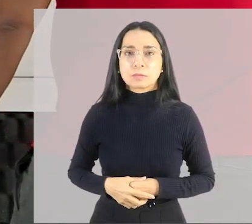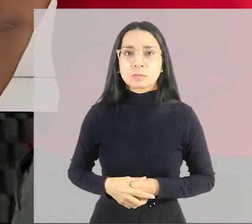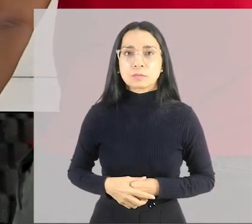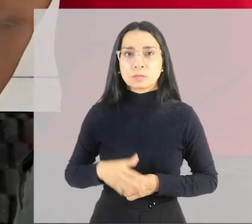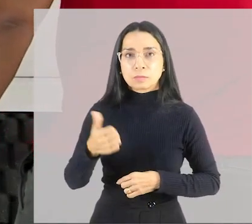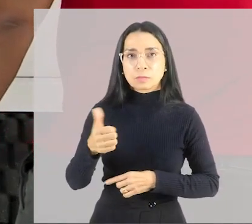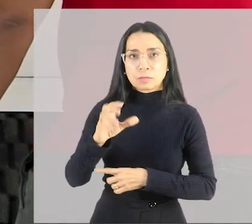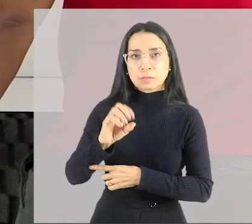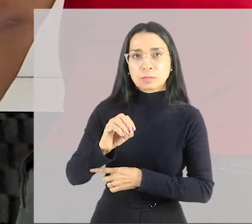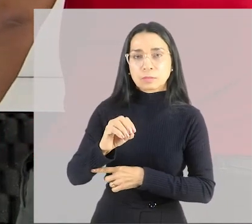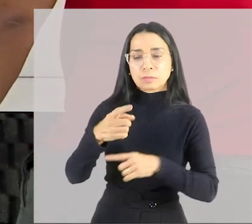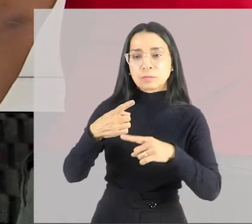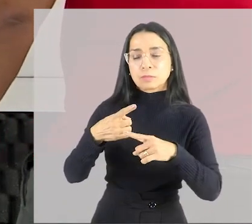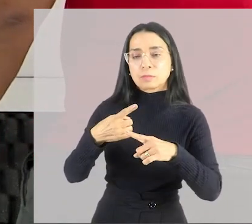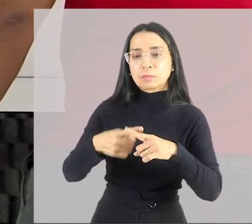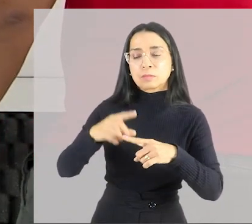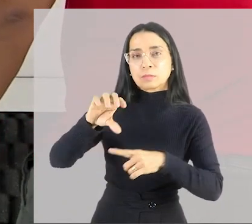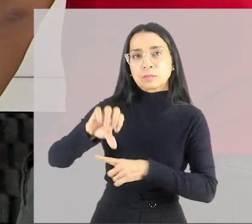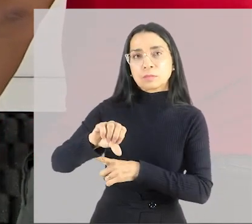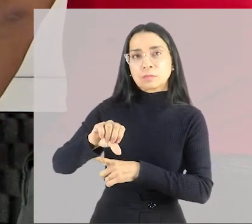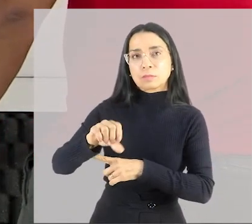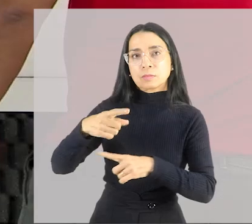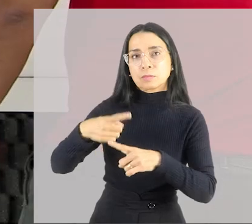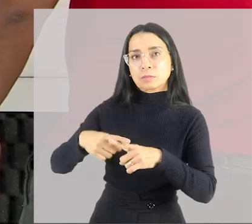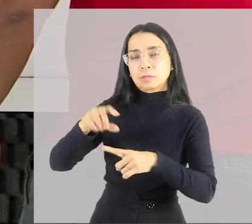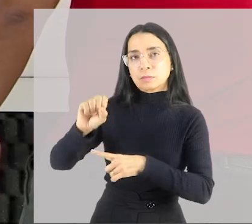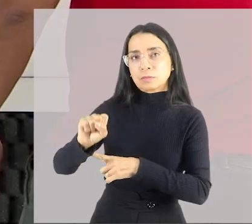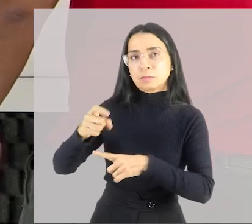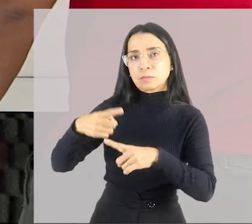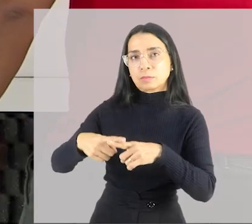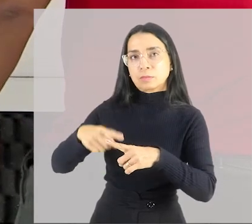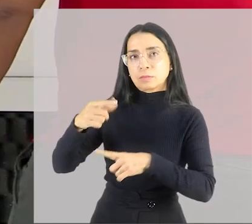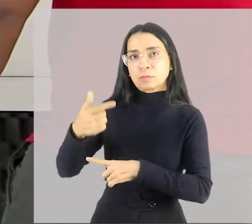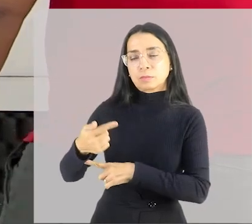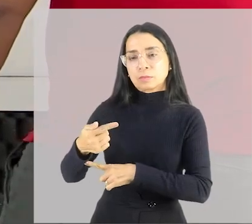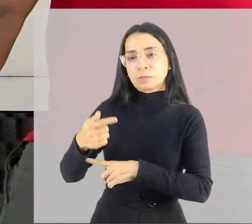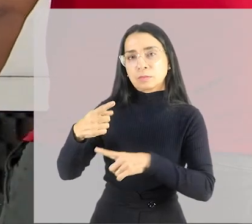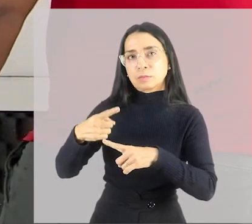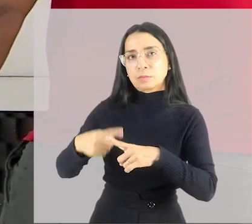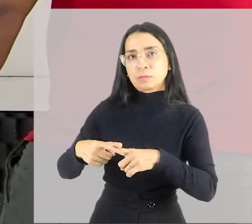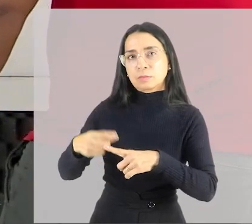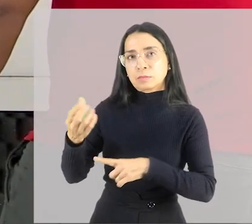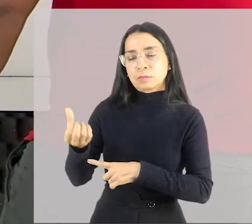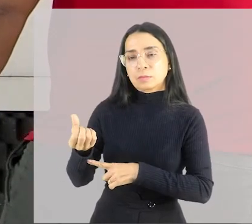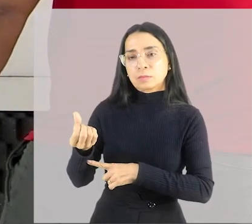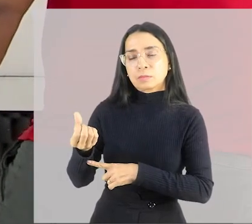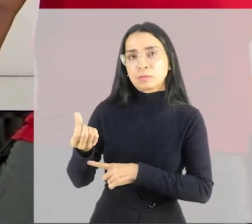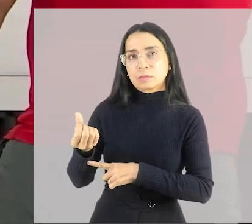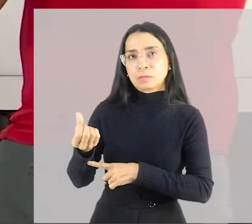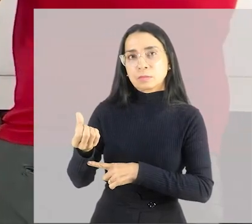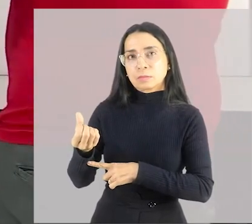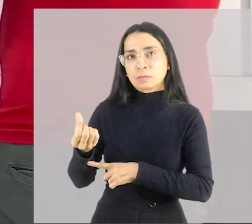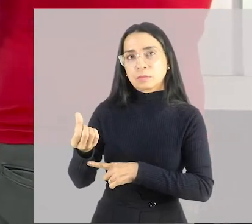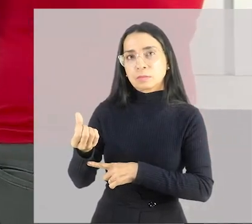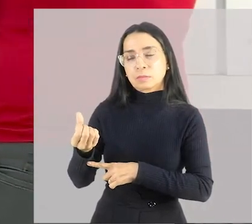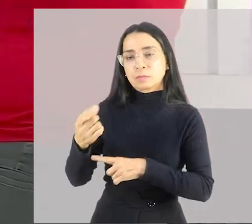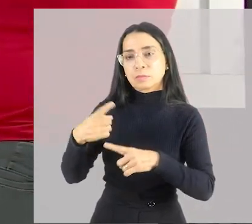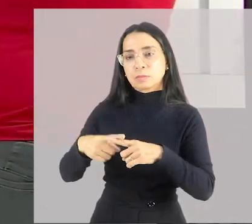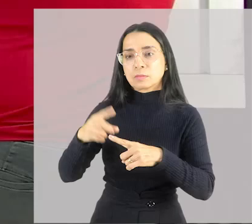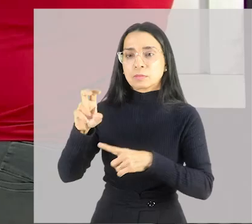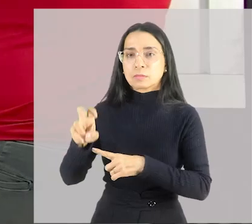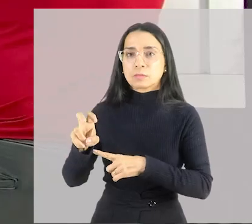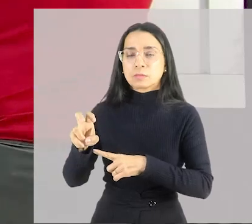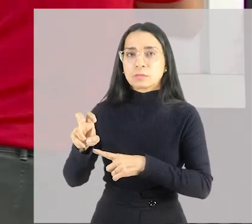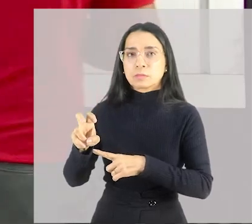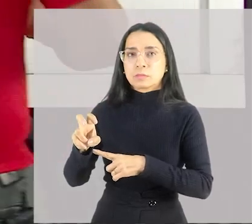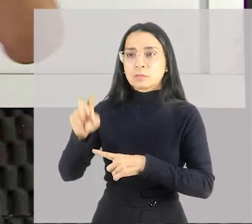10 x 9 x 8 x 7 x 6 x 5